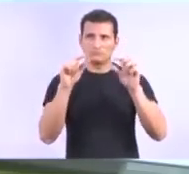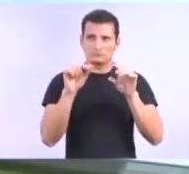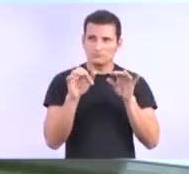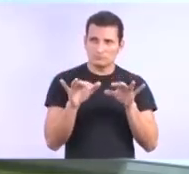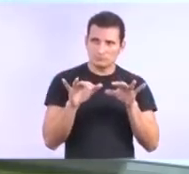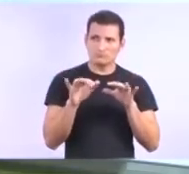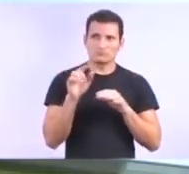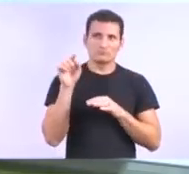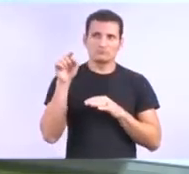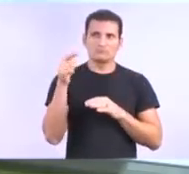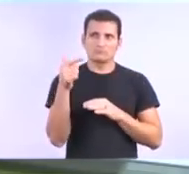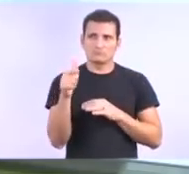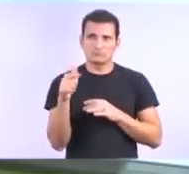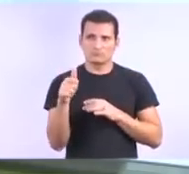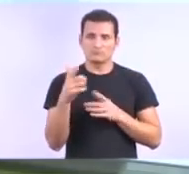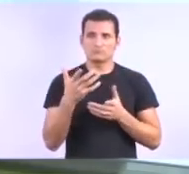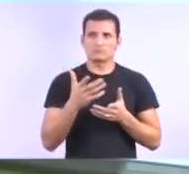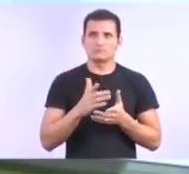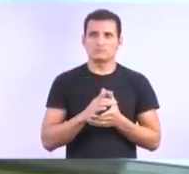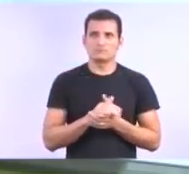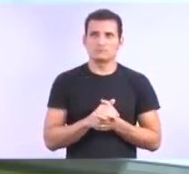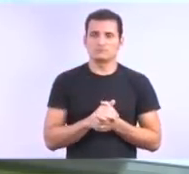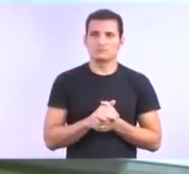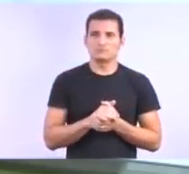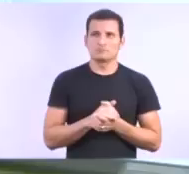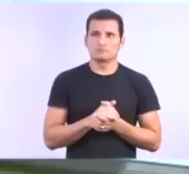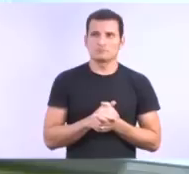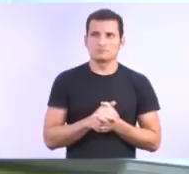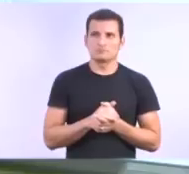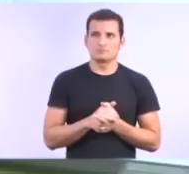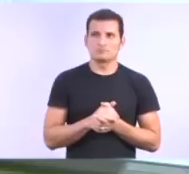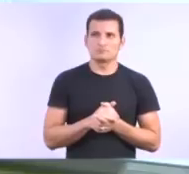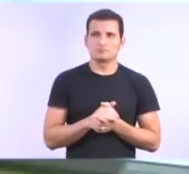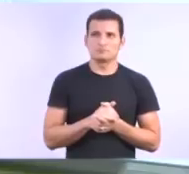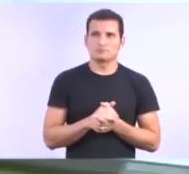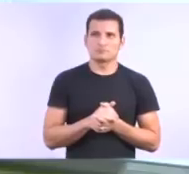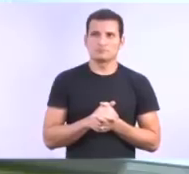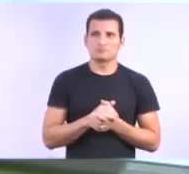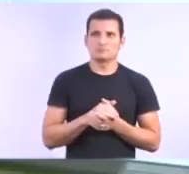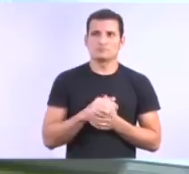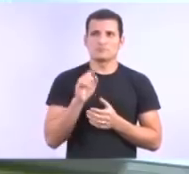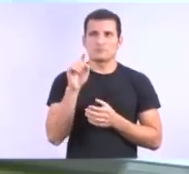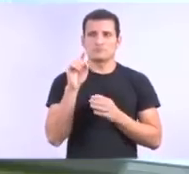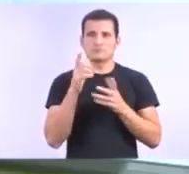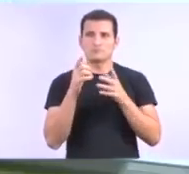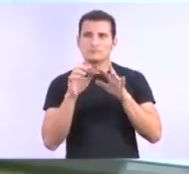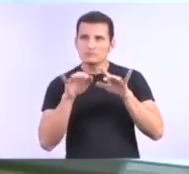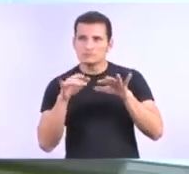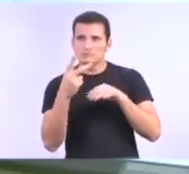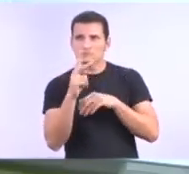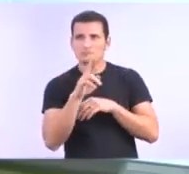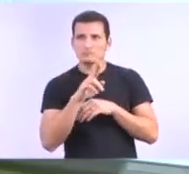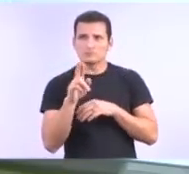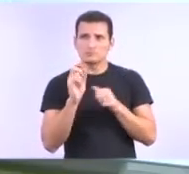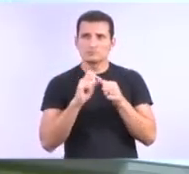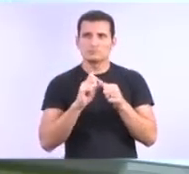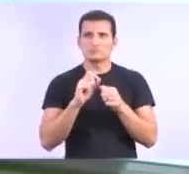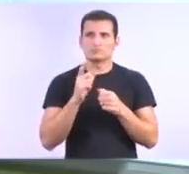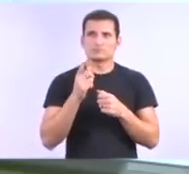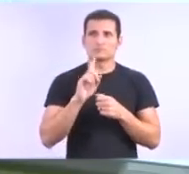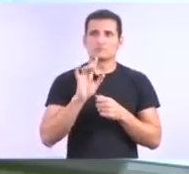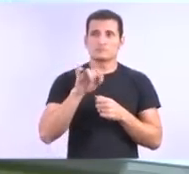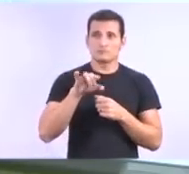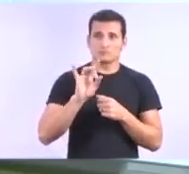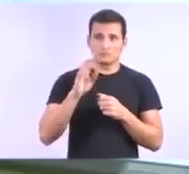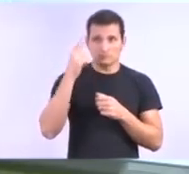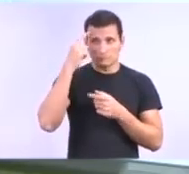digitar, aqui não tem um rótulozinho para dizer, olha, digite seu nome aqui, faça isso. Não, aqui é apenas a